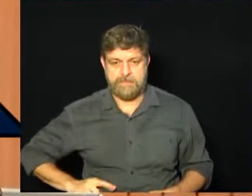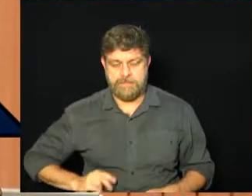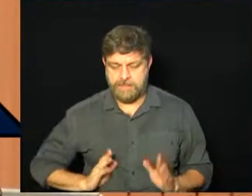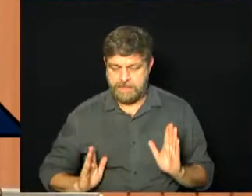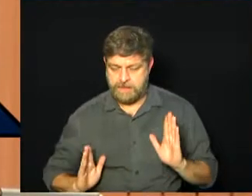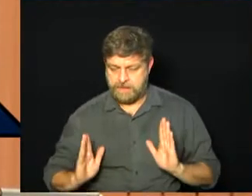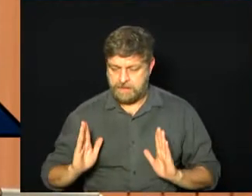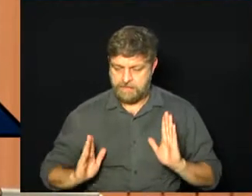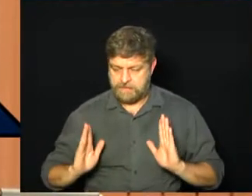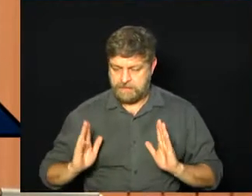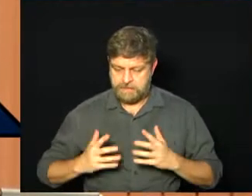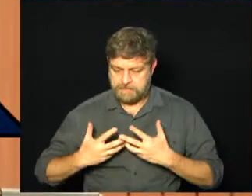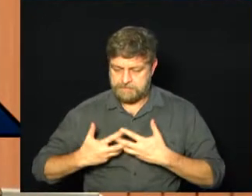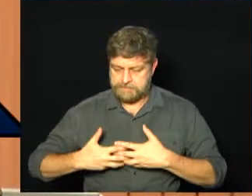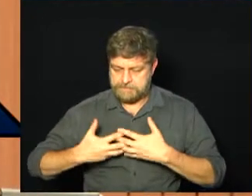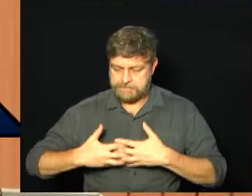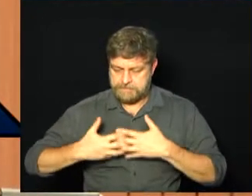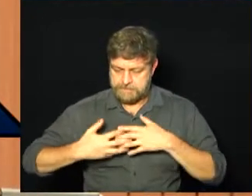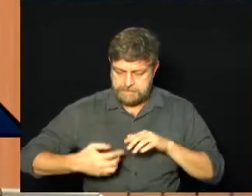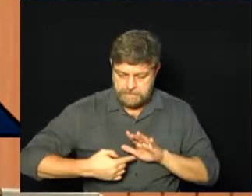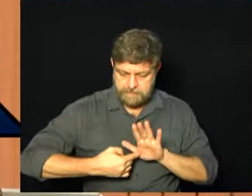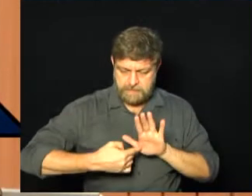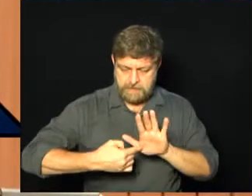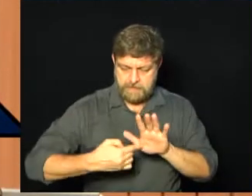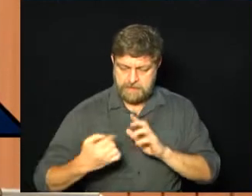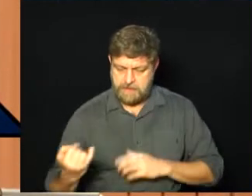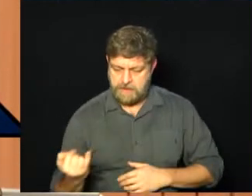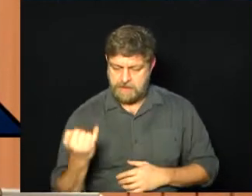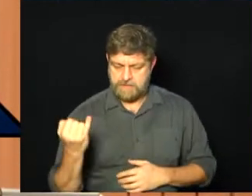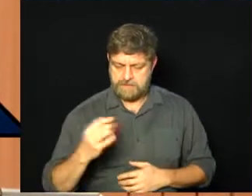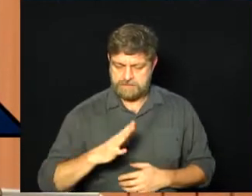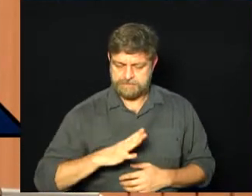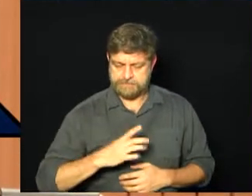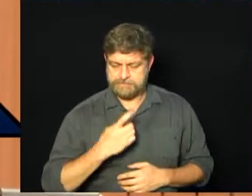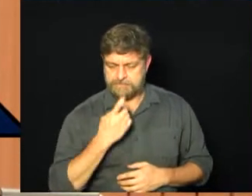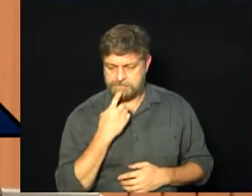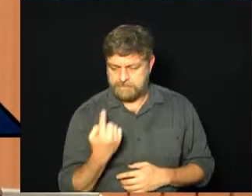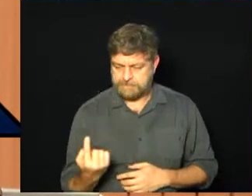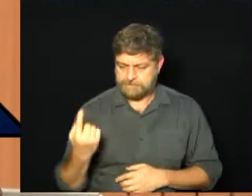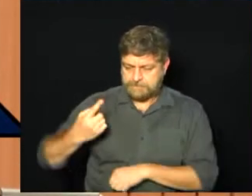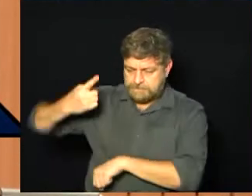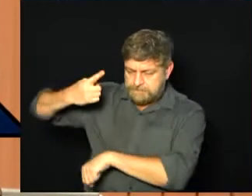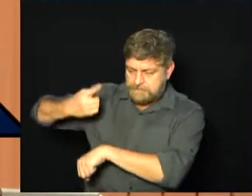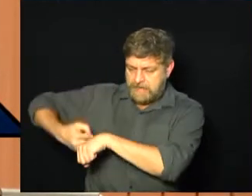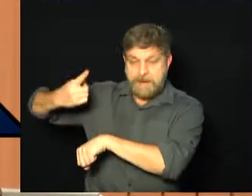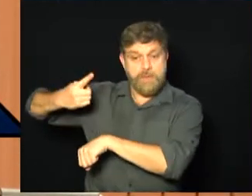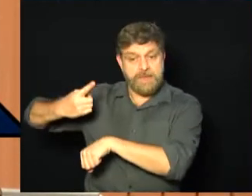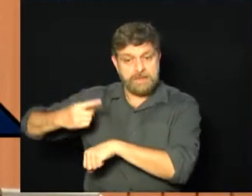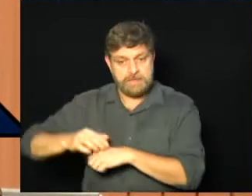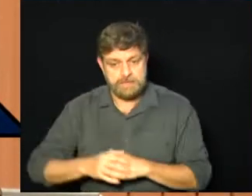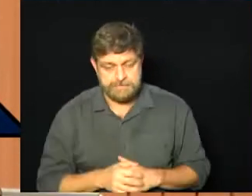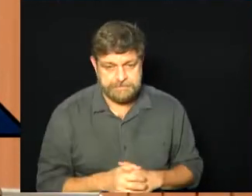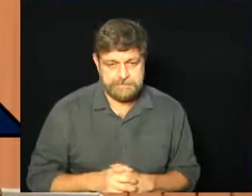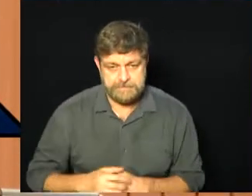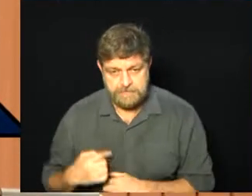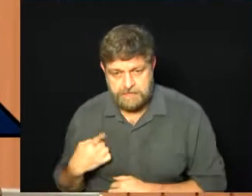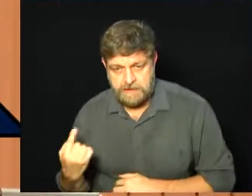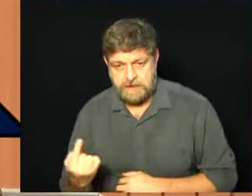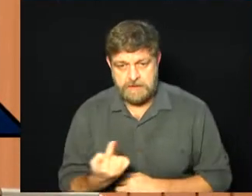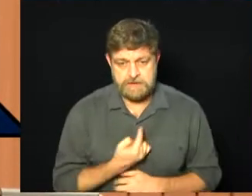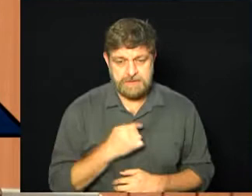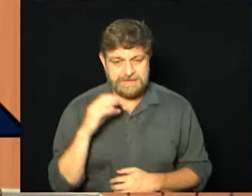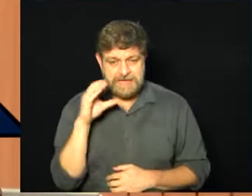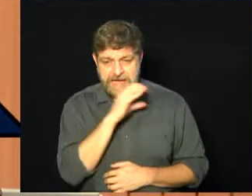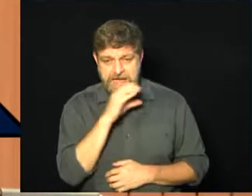período, ressaltam a importância da cidade de Campinas naquele momento. E se nós rapidamente